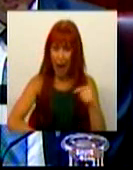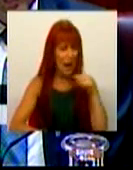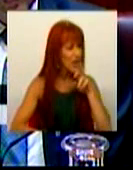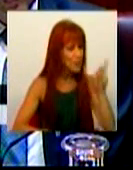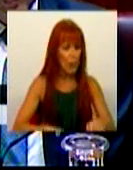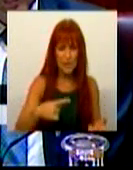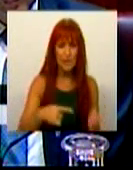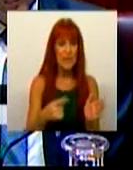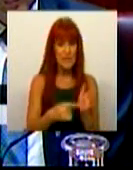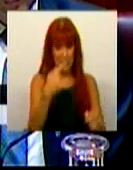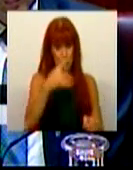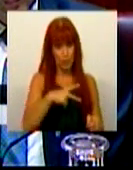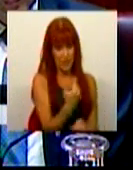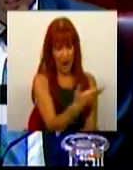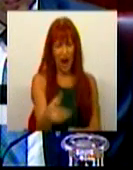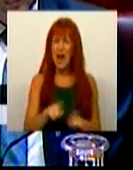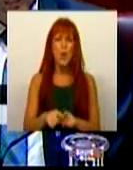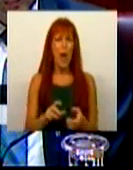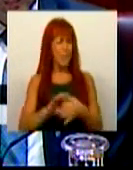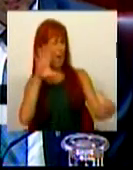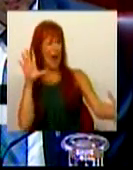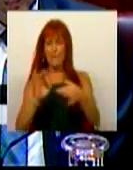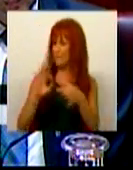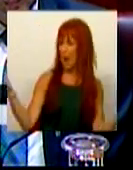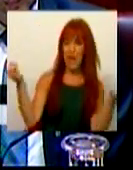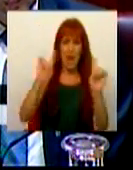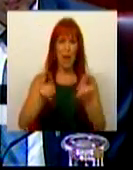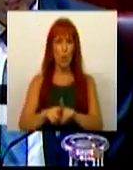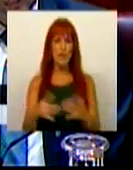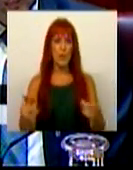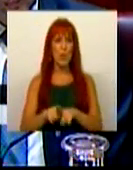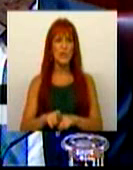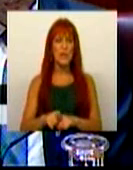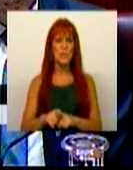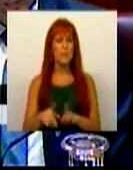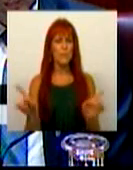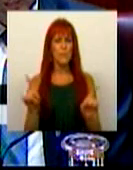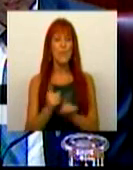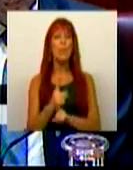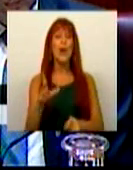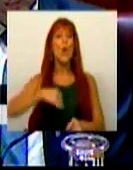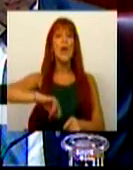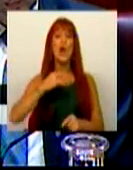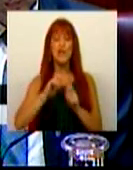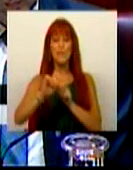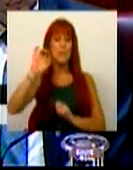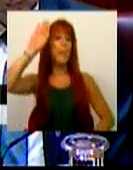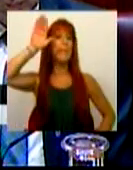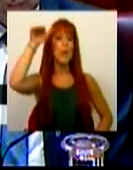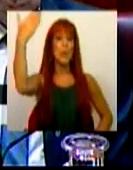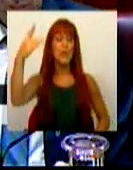dos portugueses. E essas não são contraditórias, pelo contrário, têm que se harmonizar. Porque quando nós definimos como